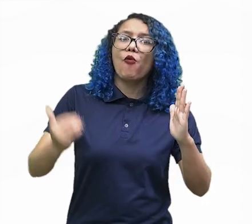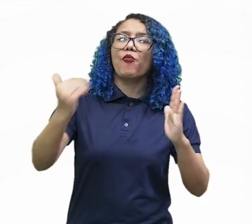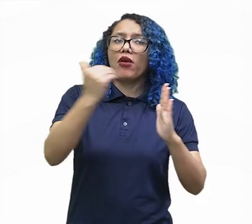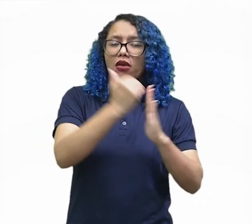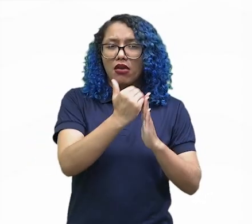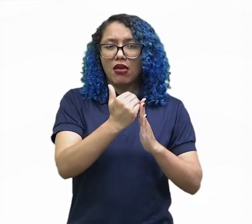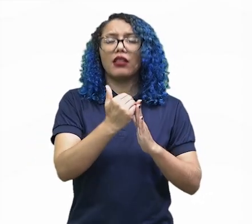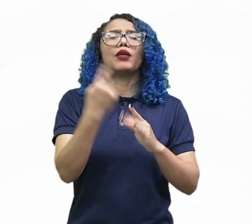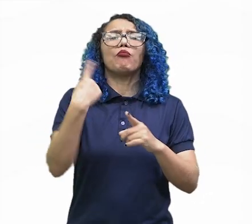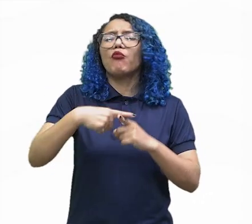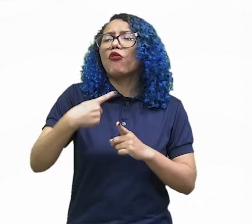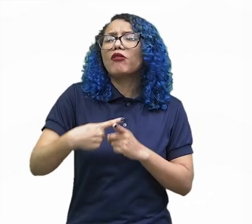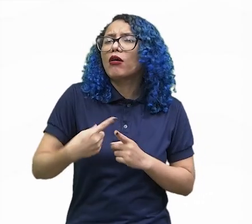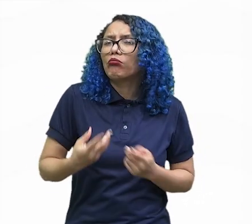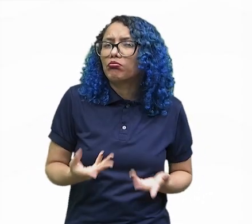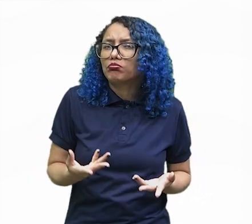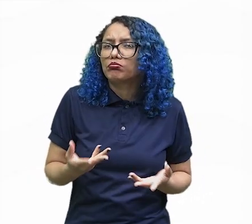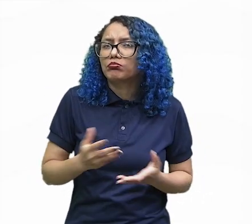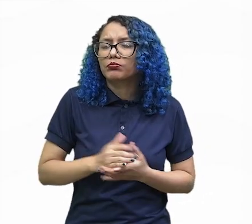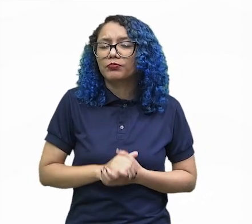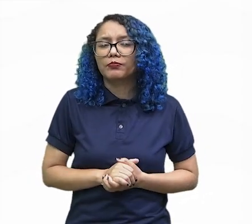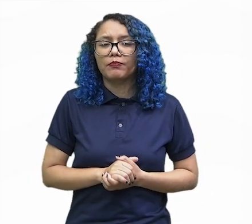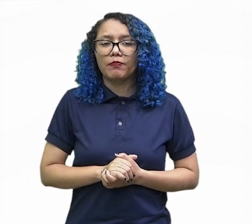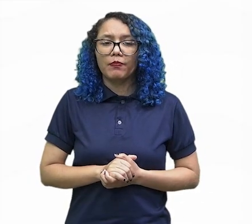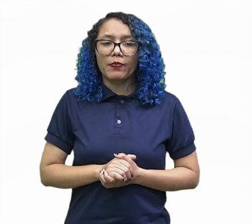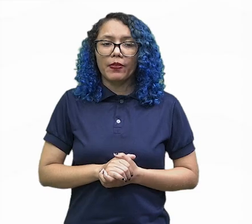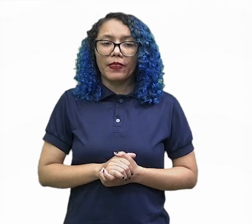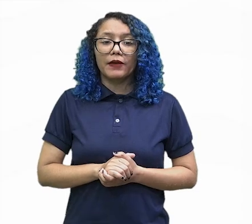maior, tá? Isso é resultado do quê? Da